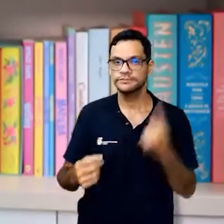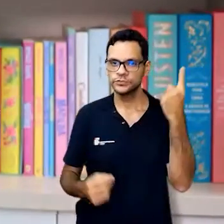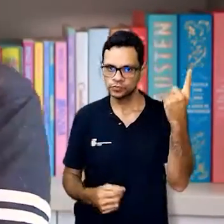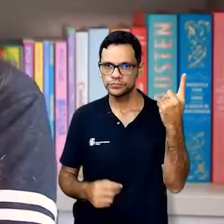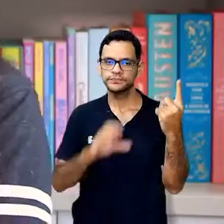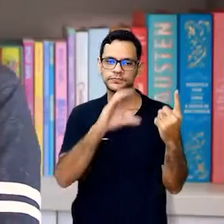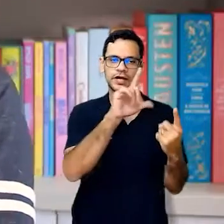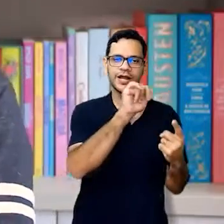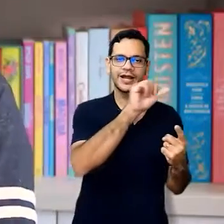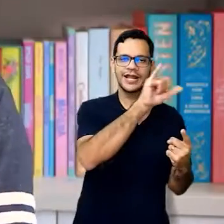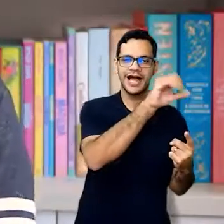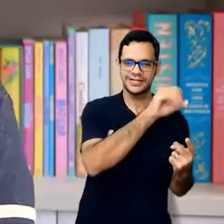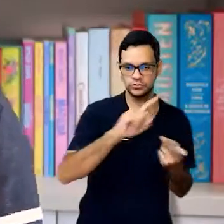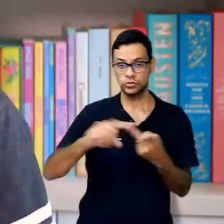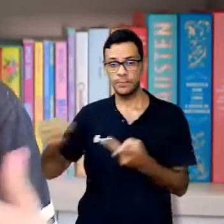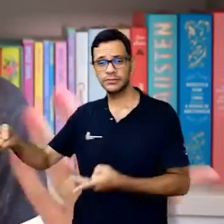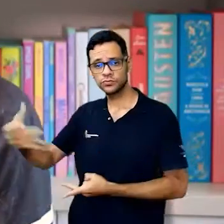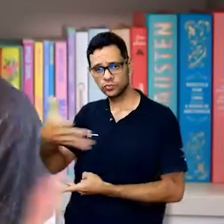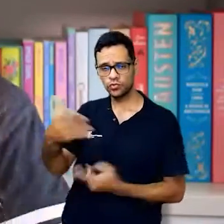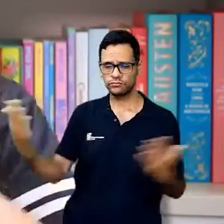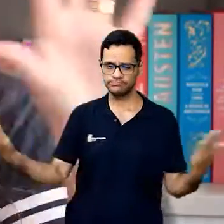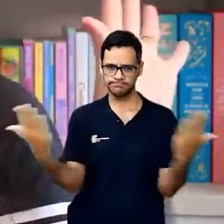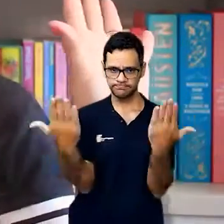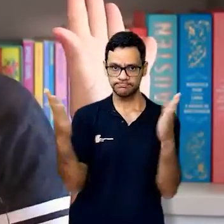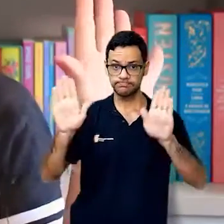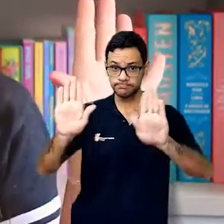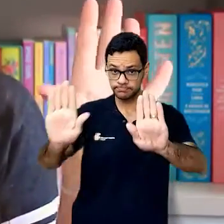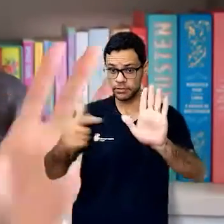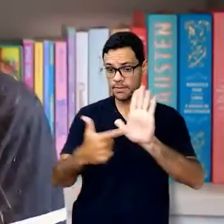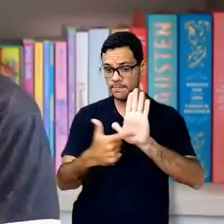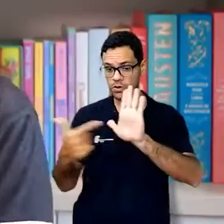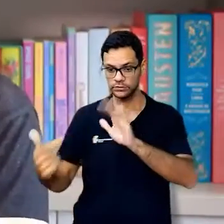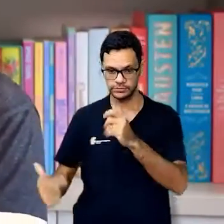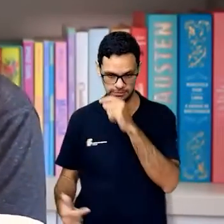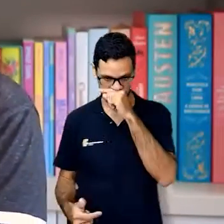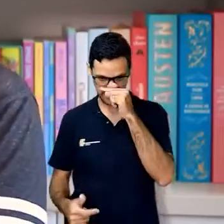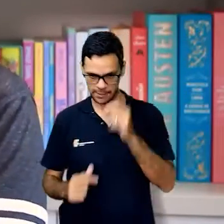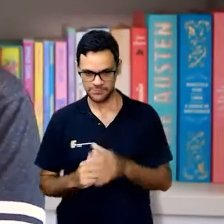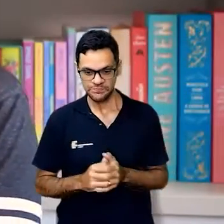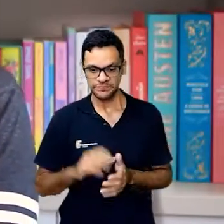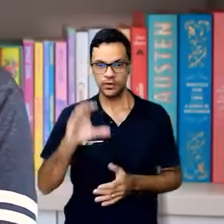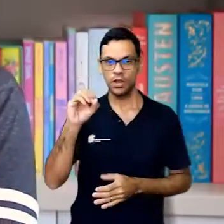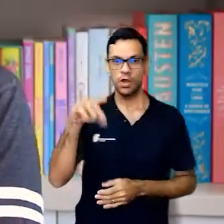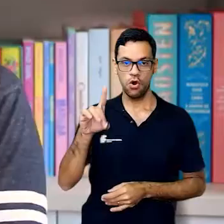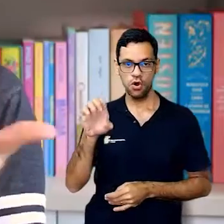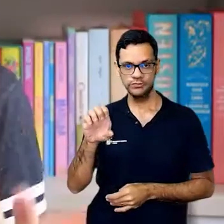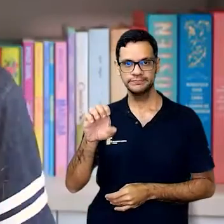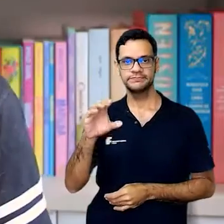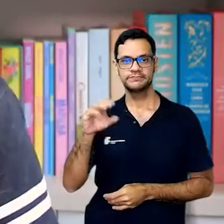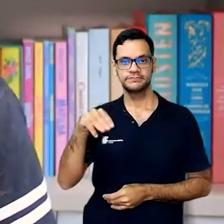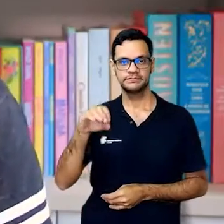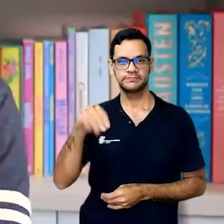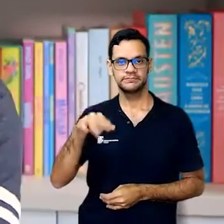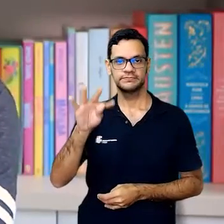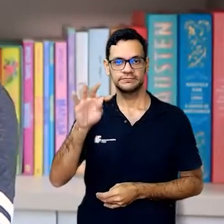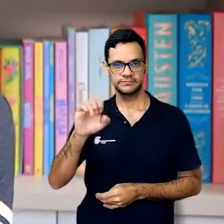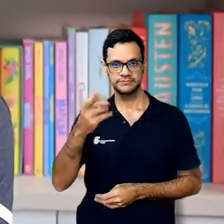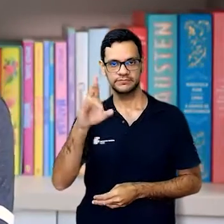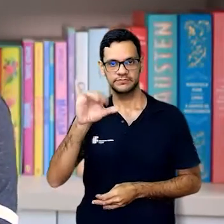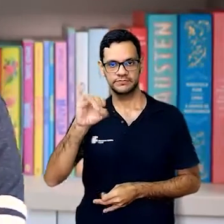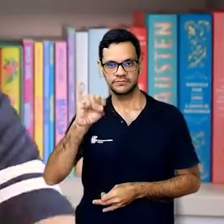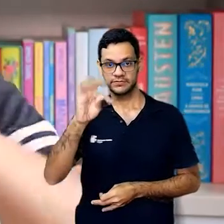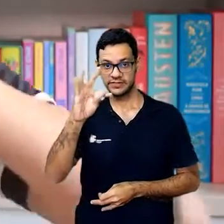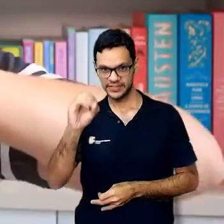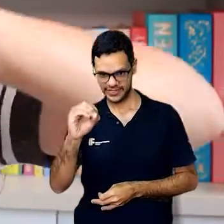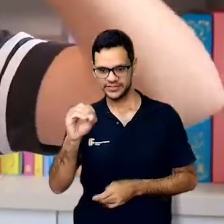muito bons. E aí um é clássico e o outro é mais contemporâneo, então deixei esses 2 aqui pra mostrar pra vocês. O mais clássico é o Conde de Monte Cristo, que eu